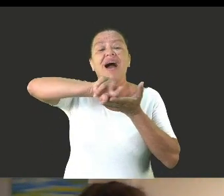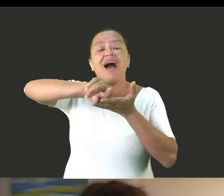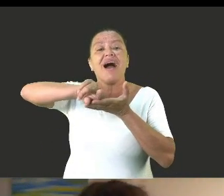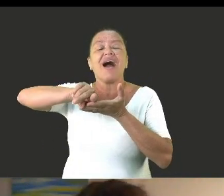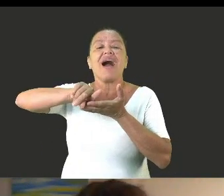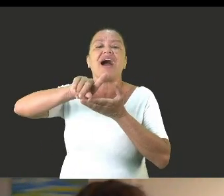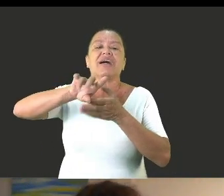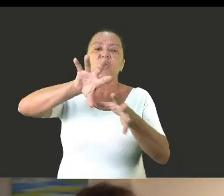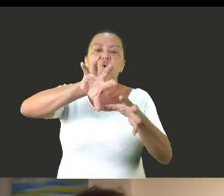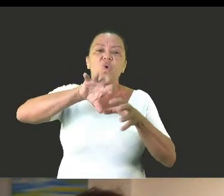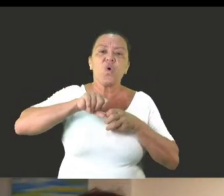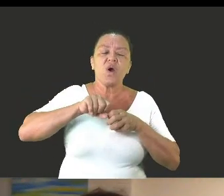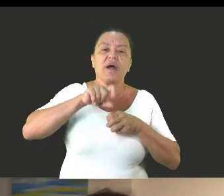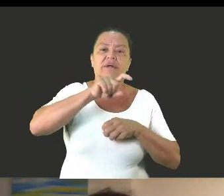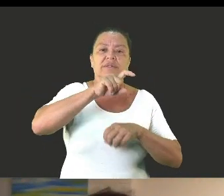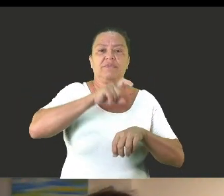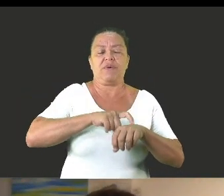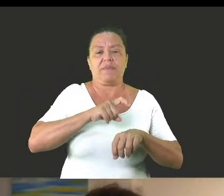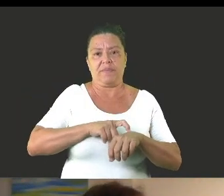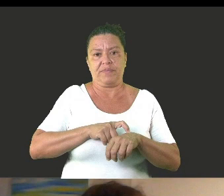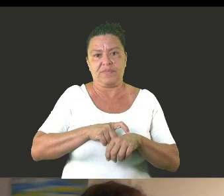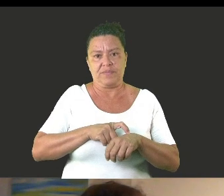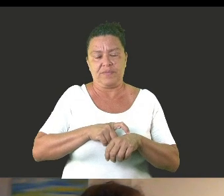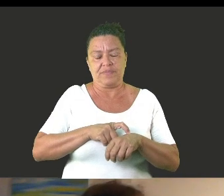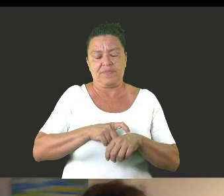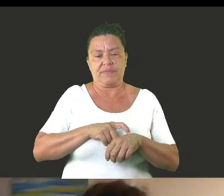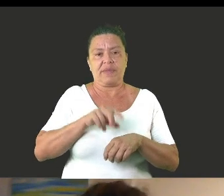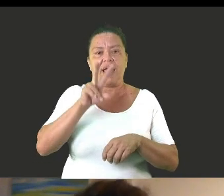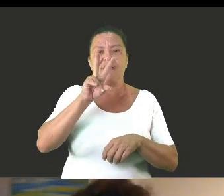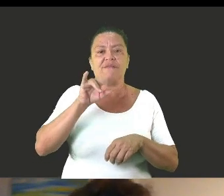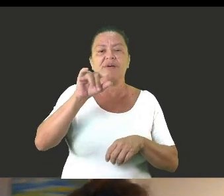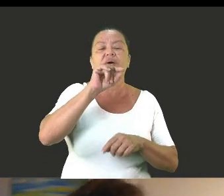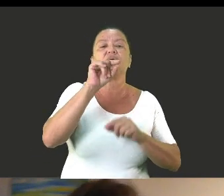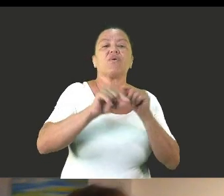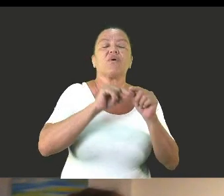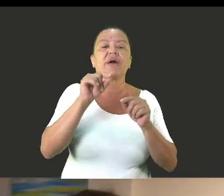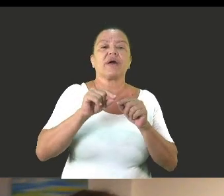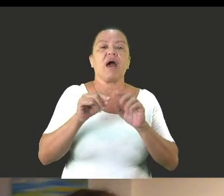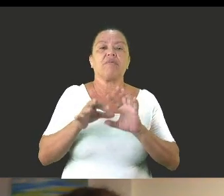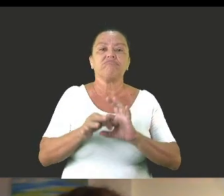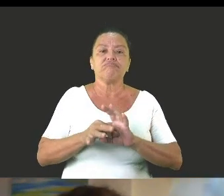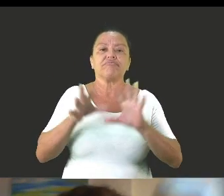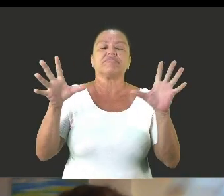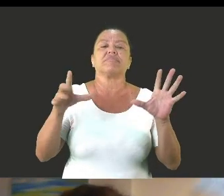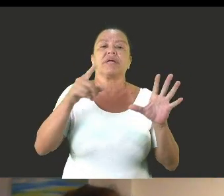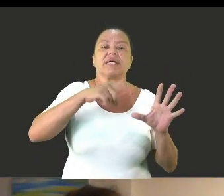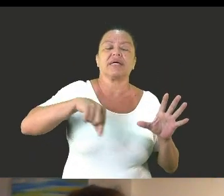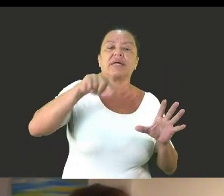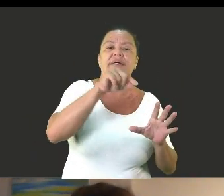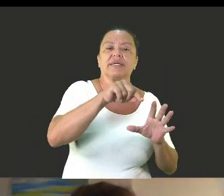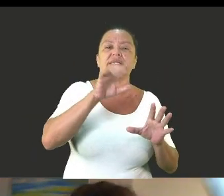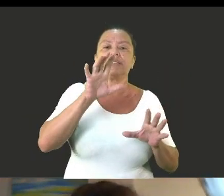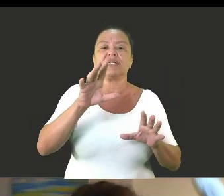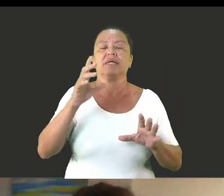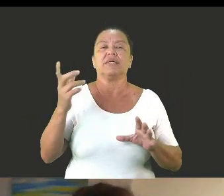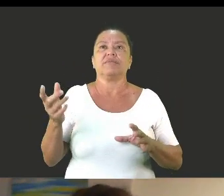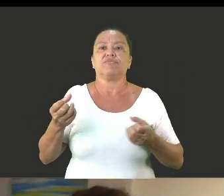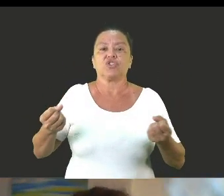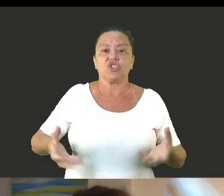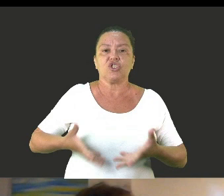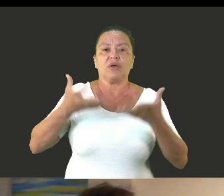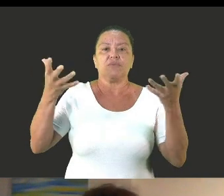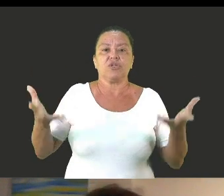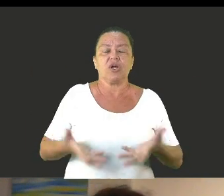antenas receptoras, ela vai colocar à disposição daquele estímulo.